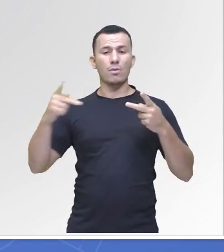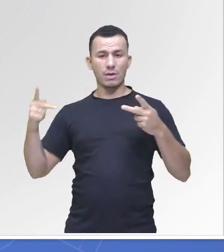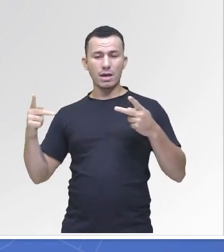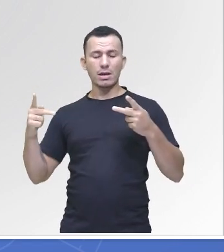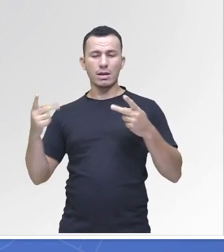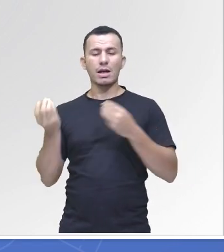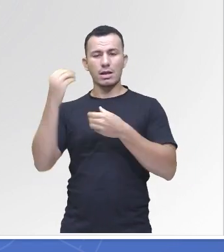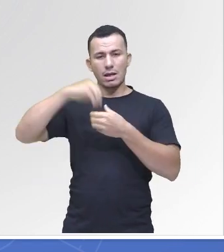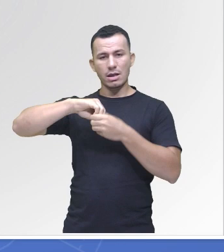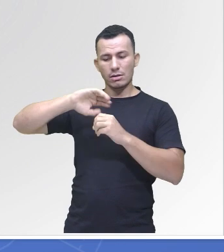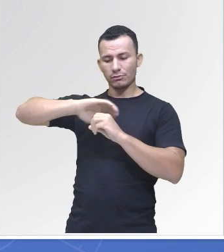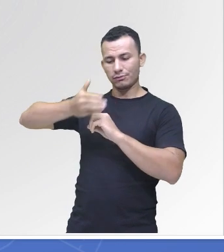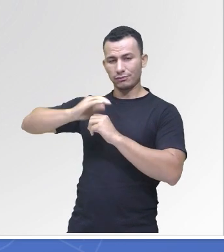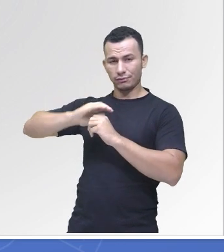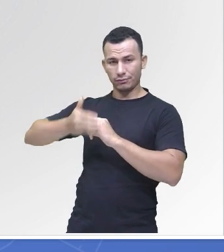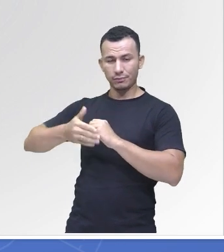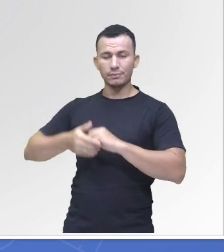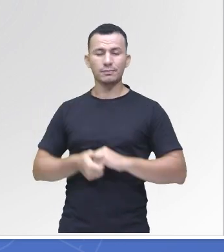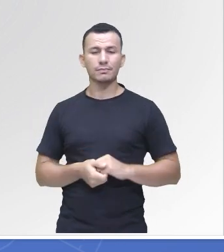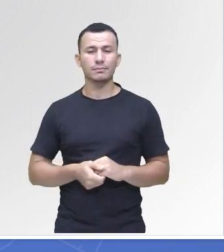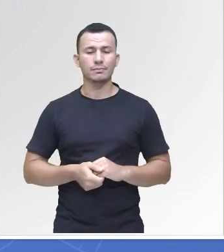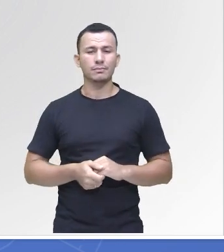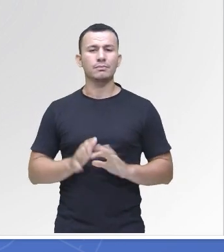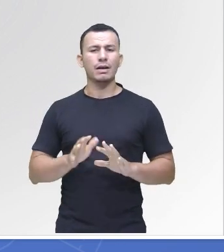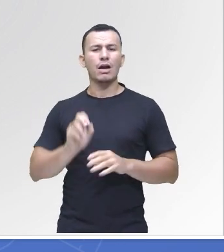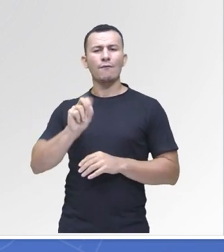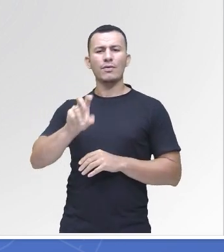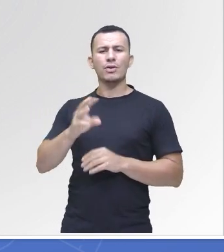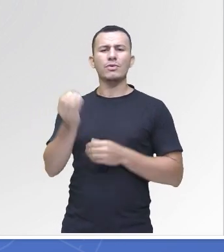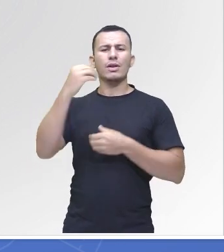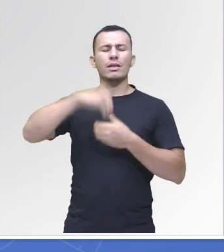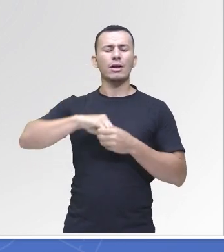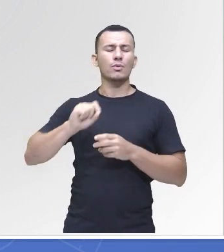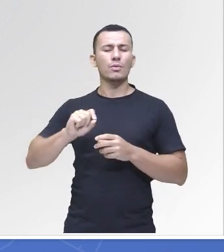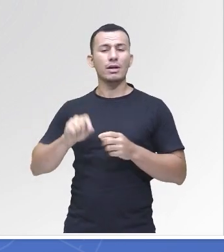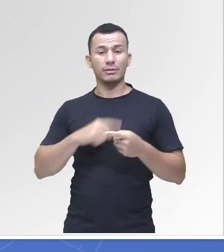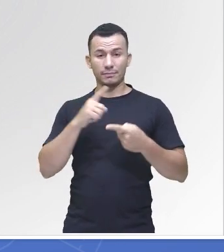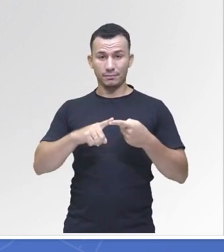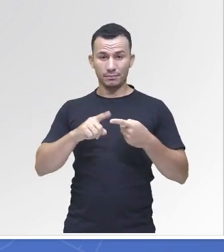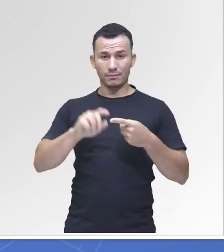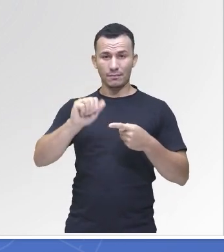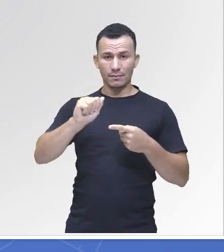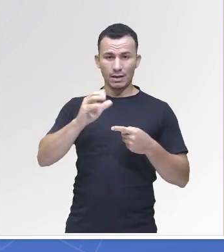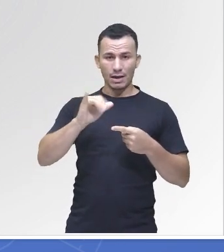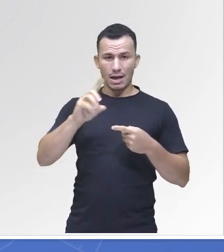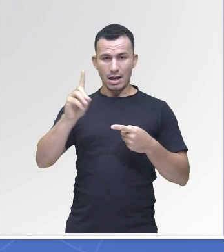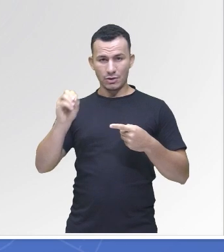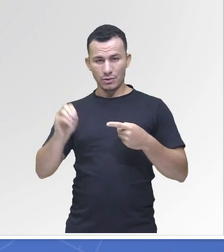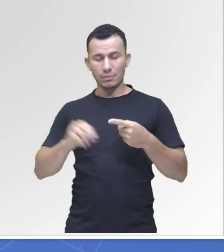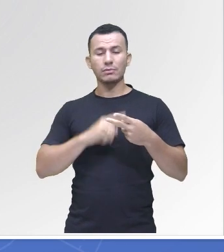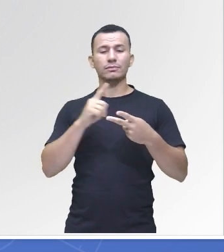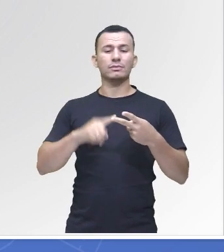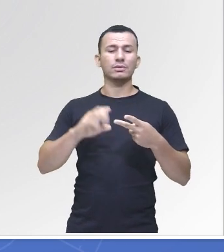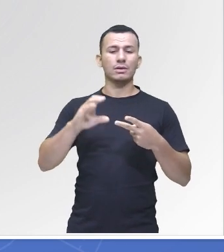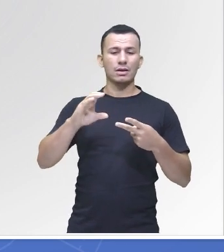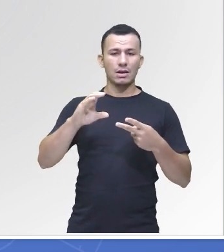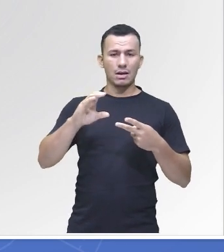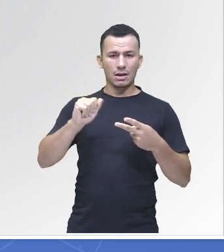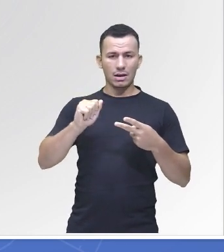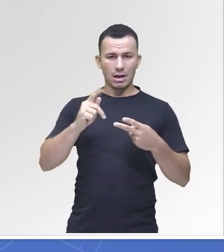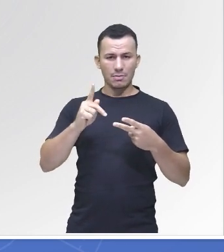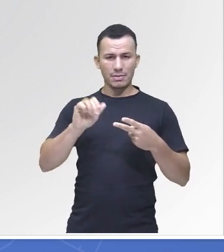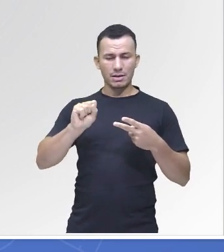esse ácido nucleico. Tá? Então, do que é formado um vírus? Ácido nucleico e capsídeo, tá?